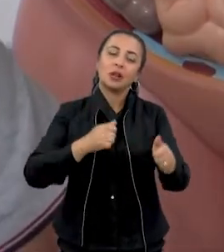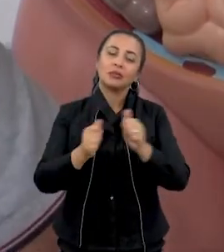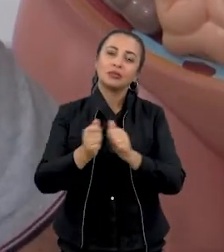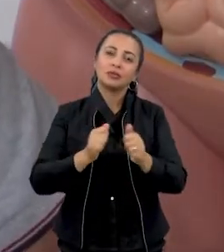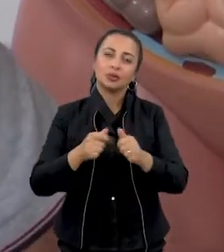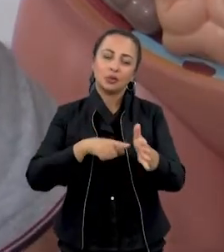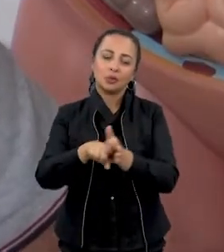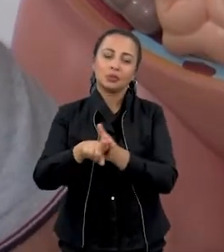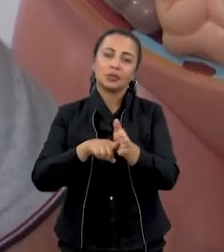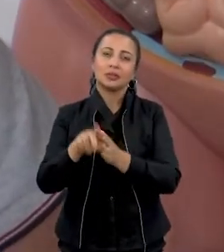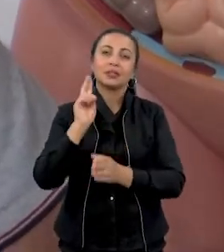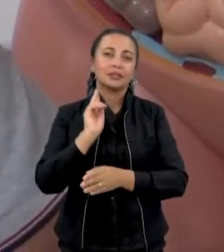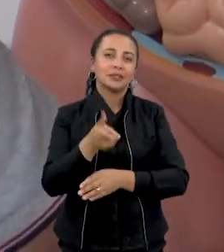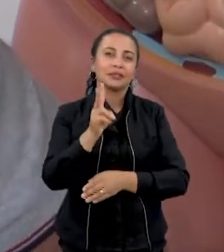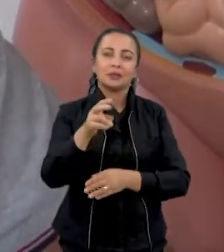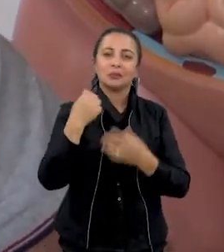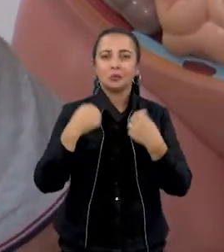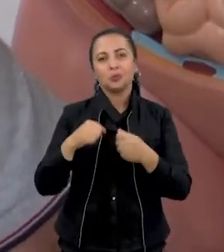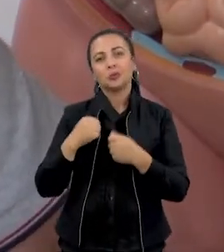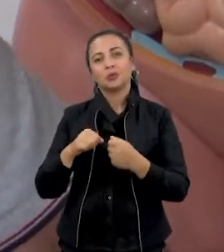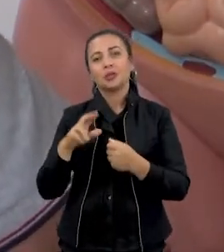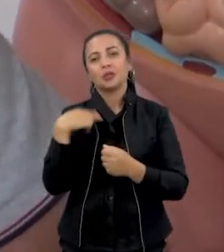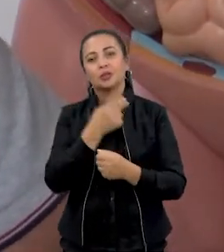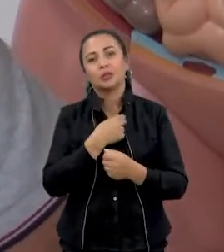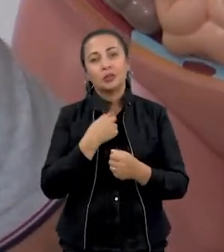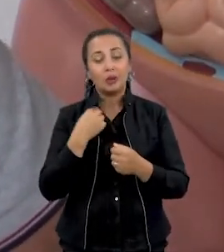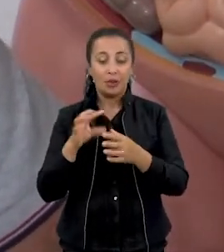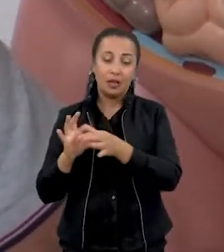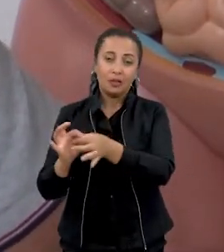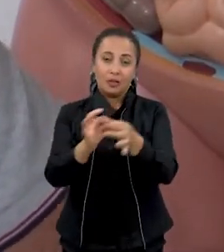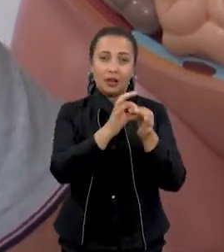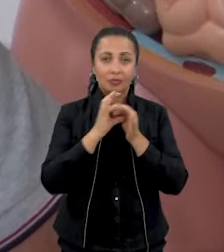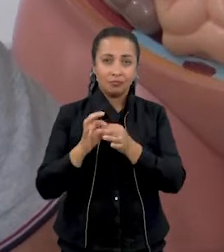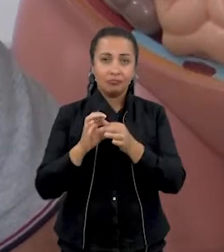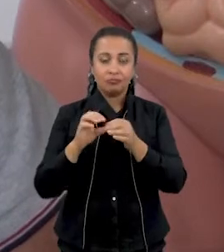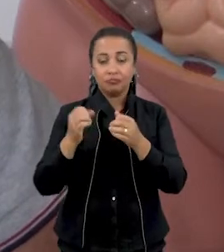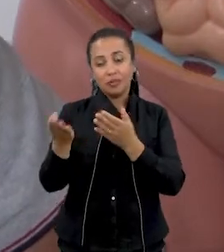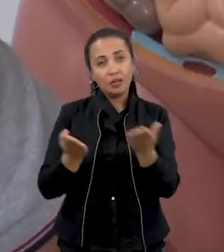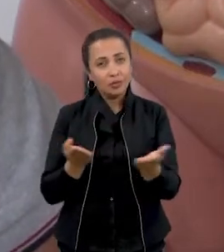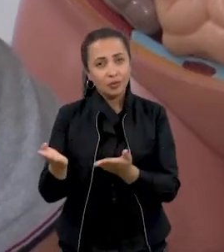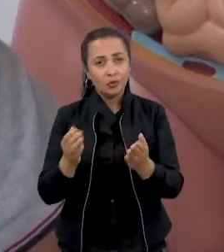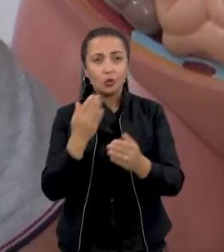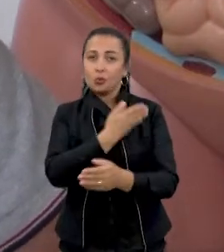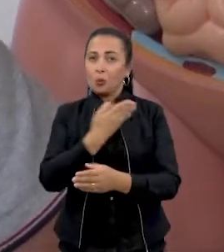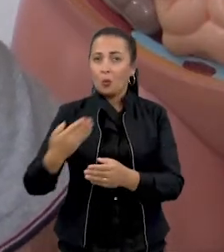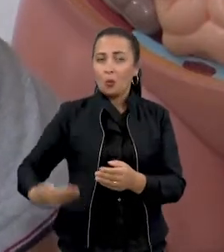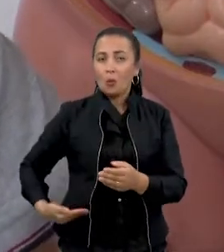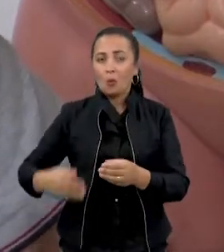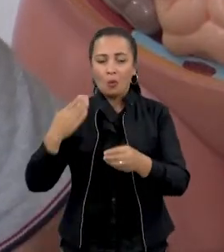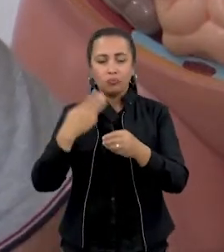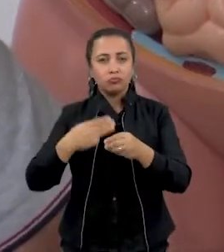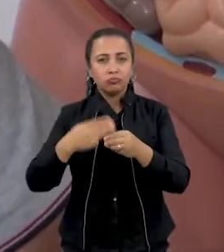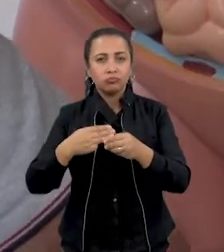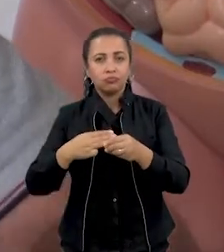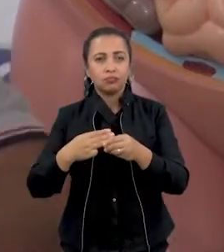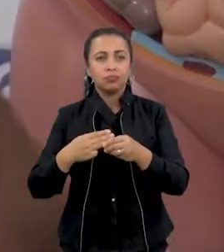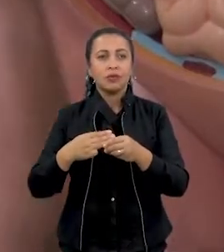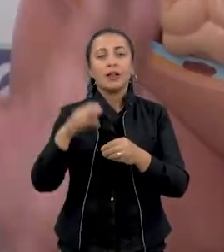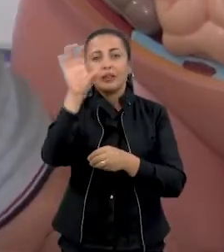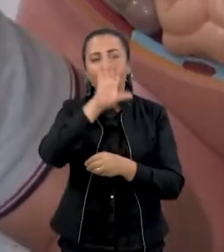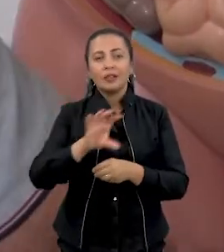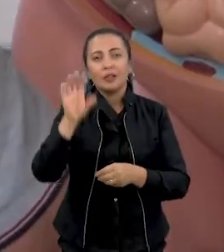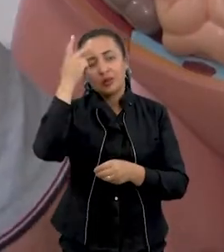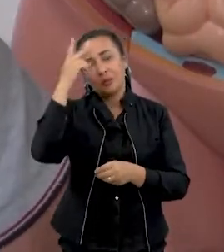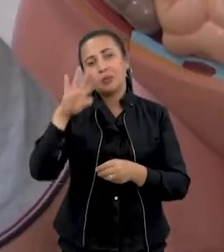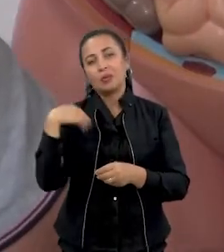com essas ações de pesquisa. Sempre que possível, nós vamos atrelar ao serviço público, ao atendimento municipal aqui ou